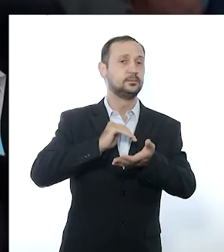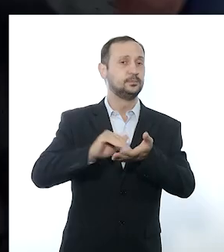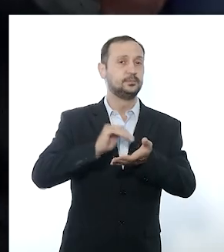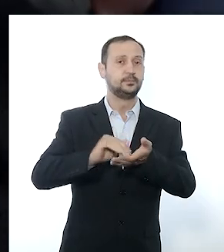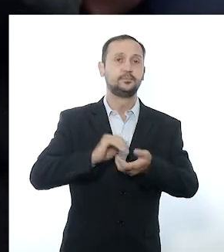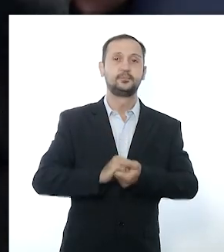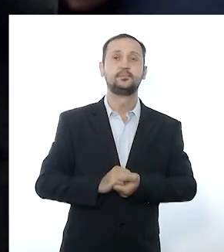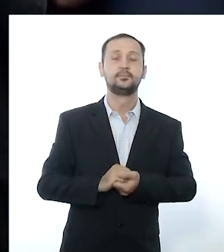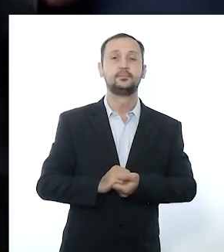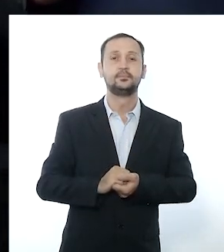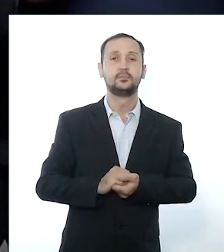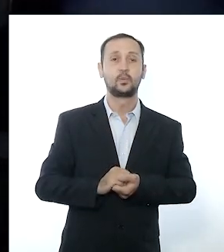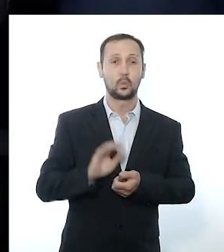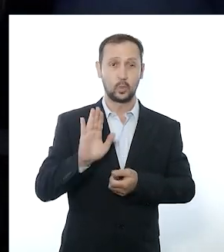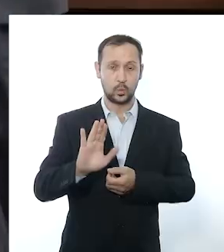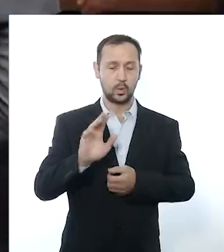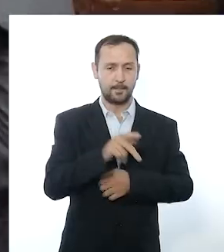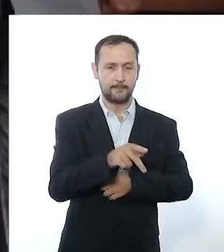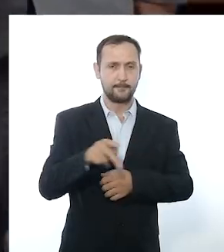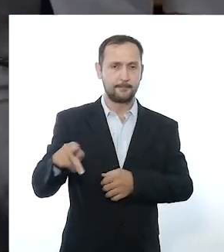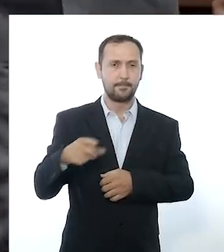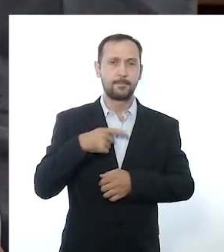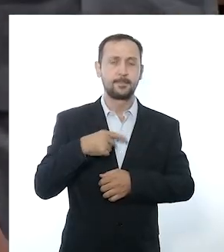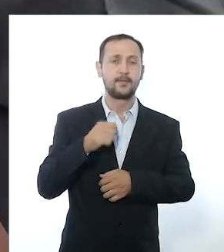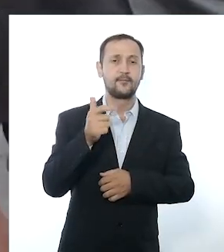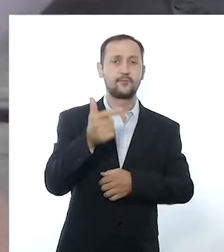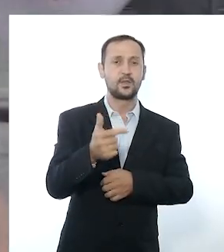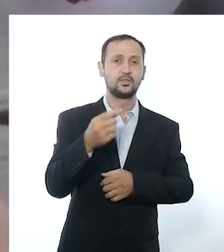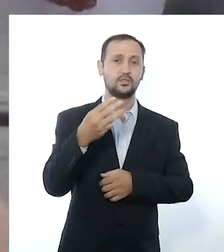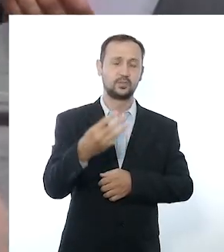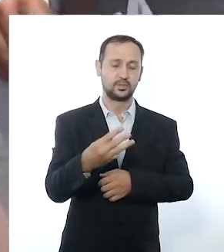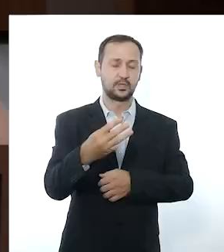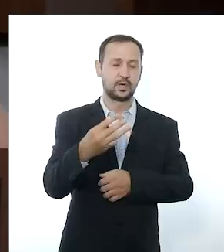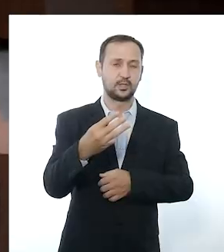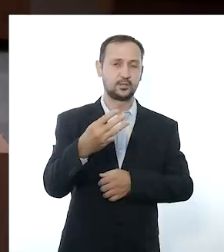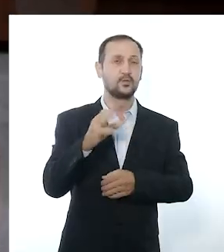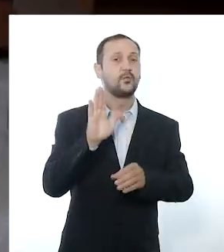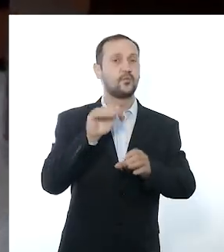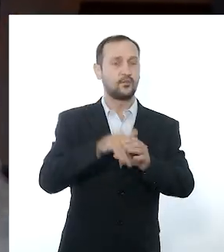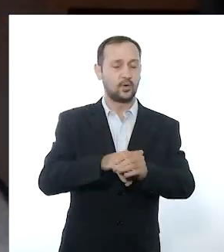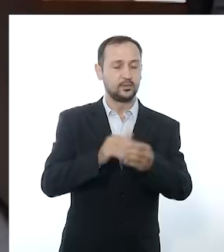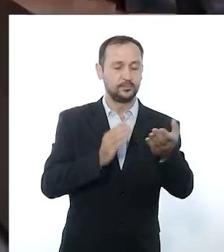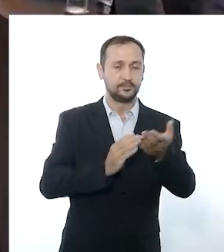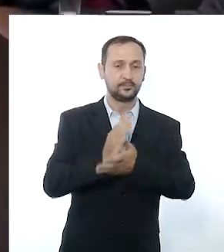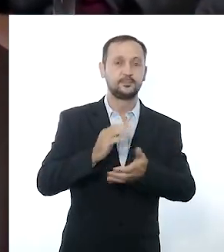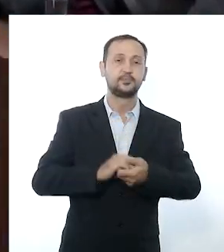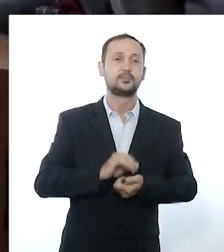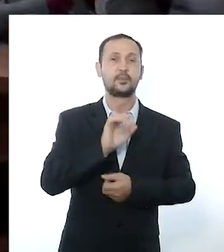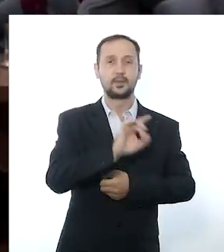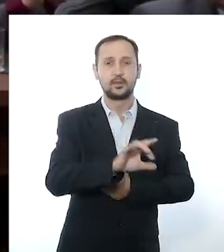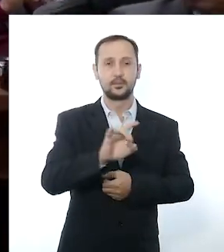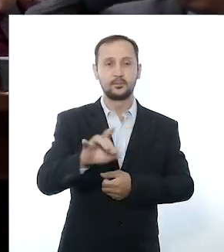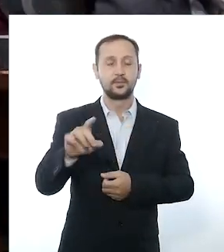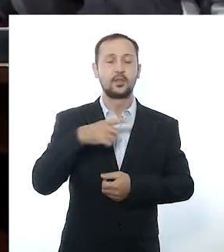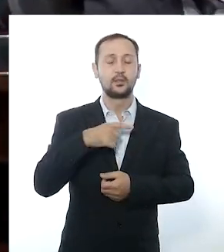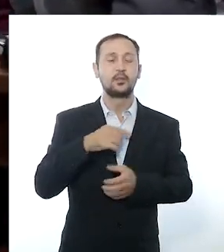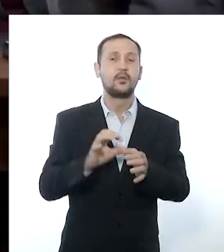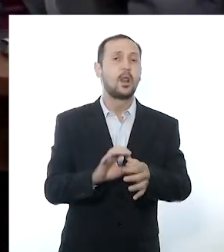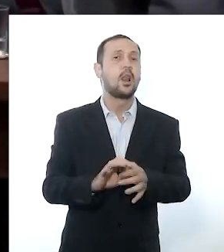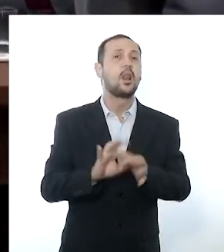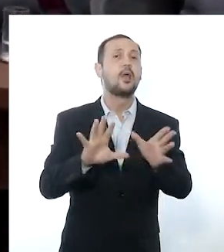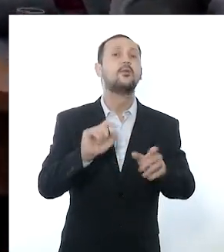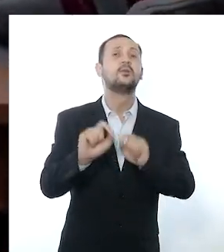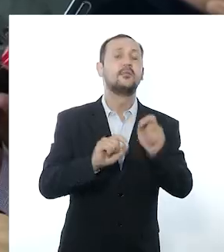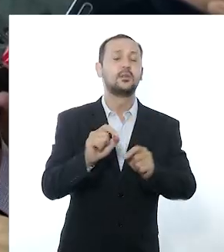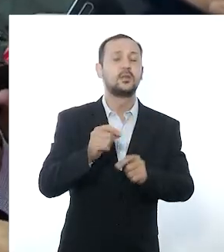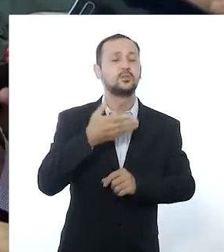secretaria. Candidato a presidente, Paulo Correia recebeu 23 votos e foi eleito. Cada deputado ter acesso ao que